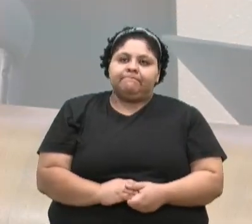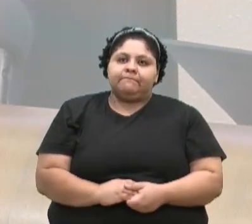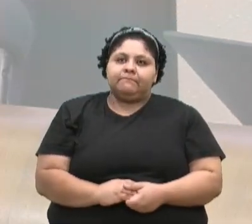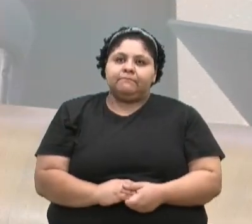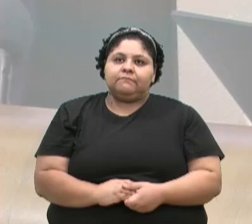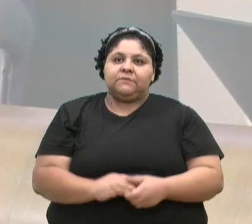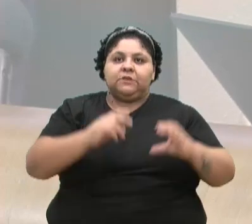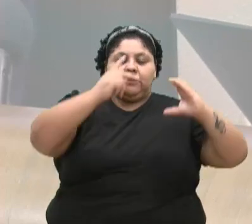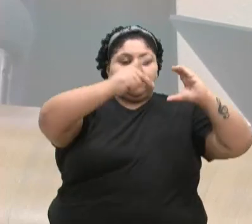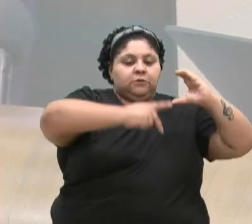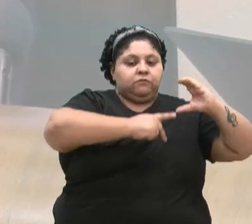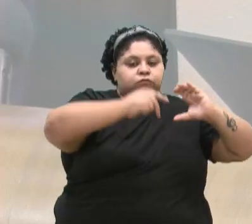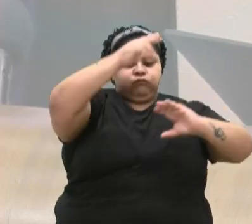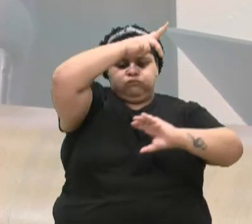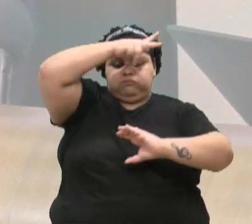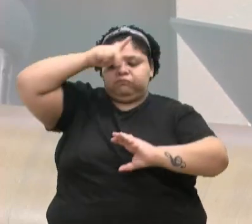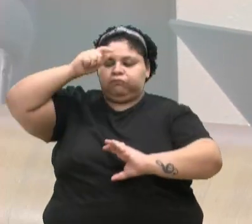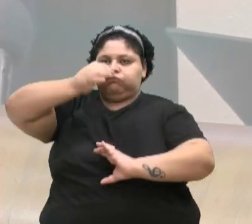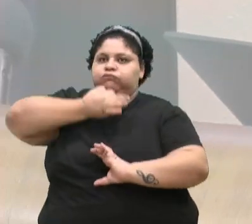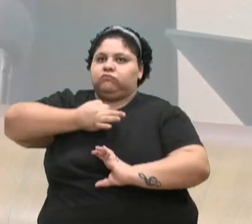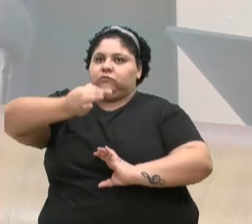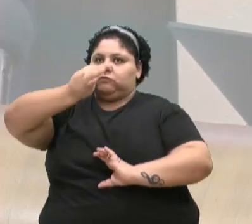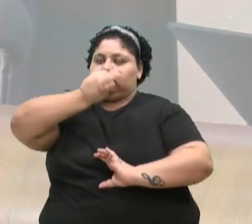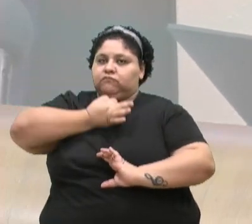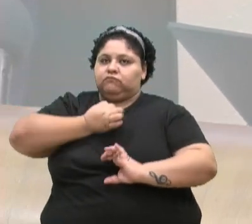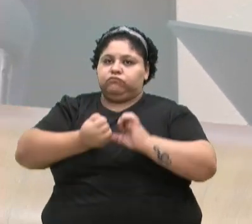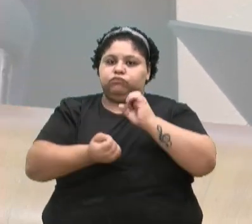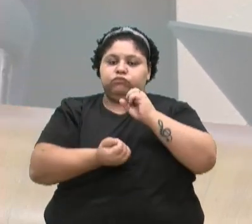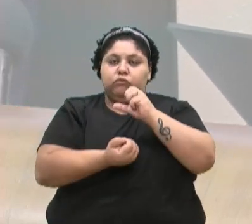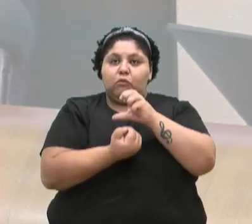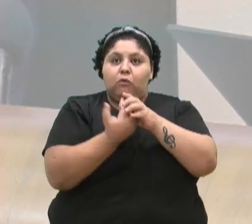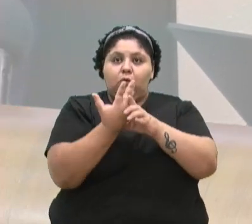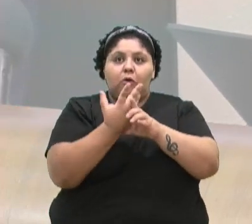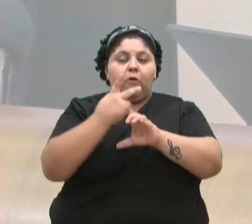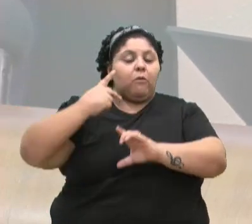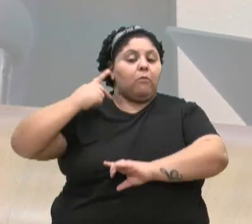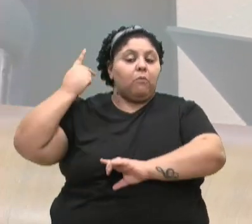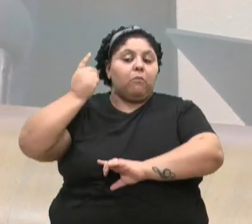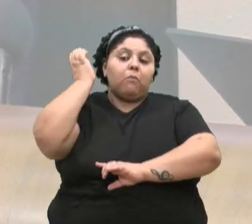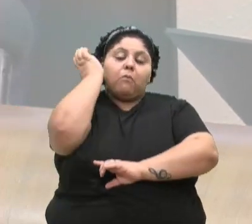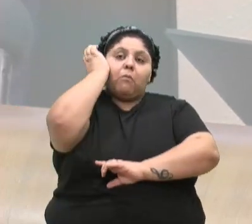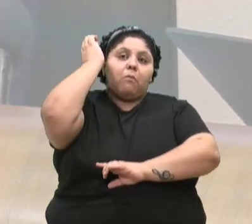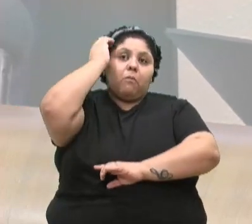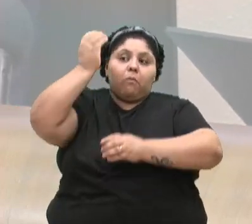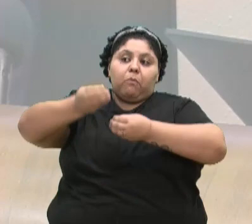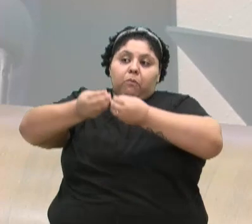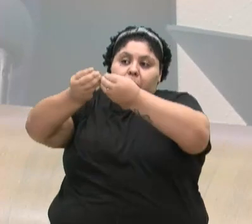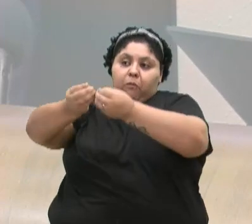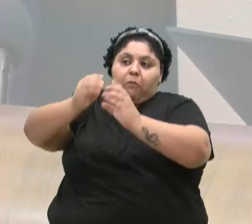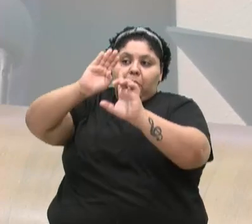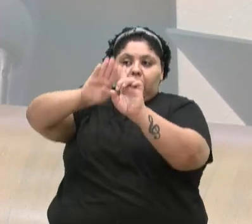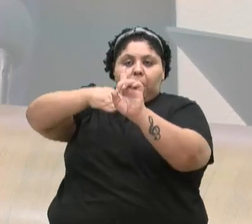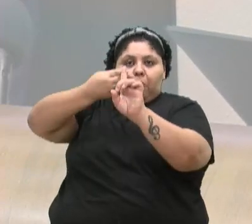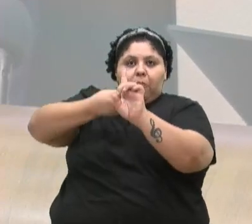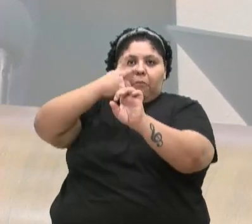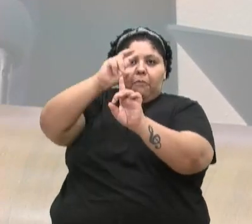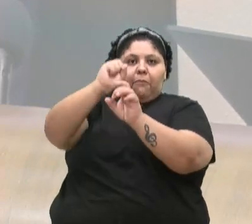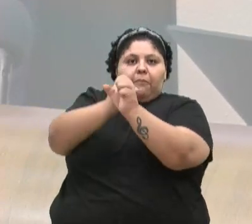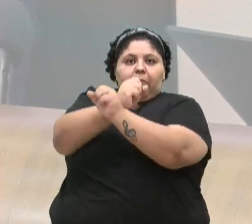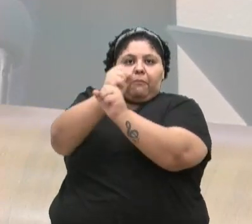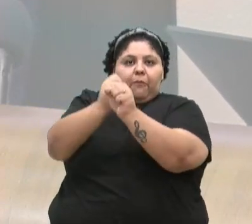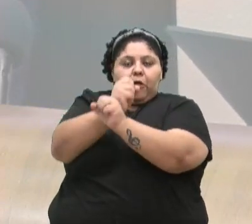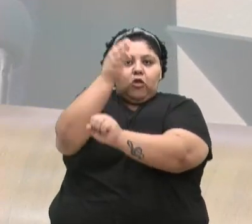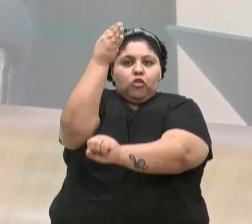A Câmara Municipal de Caxias do Sul, por proposição do vereador Felipe Gremelmaier, concede homenagem aos 20 anos do Blue